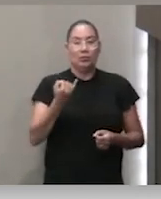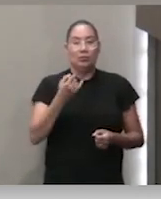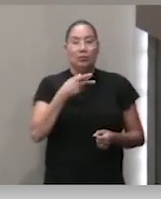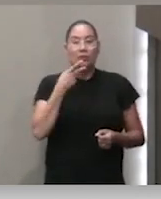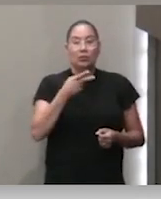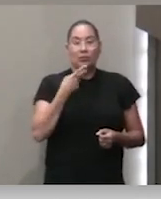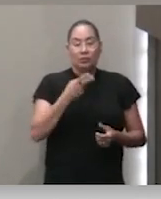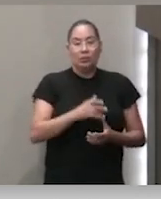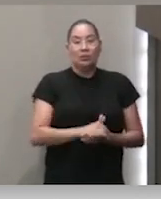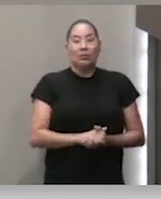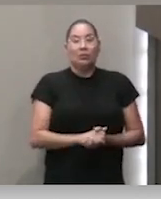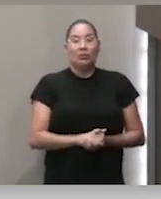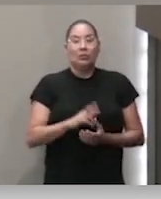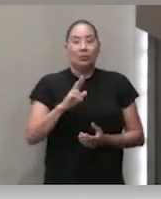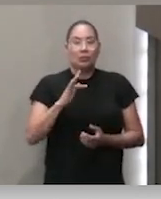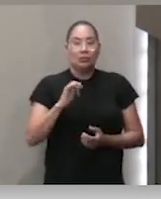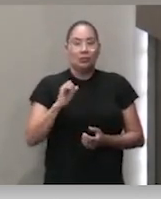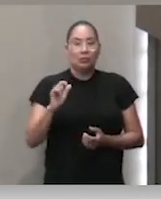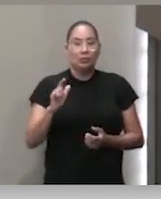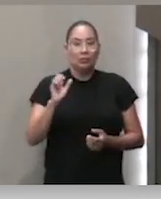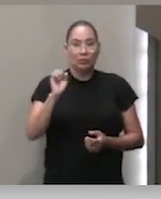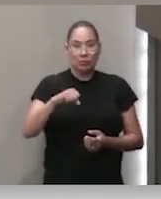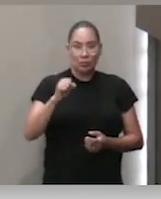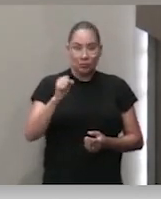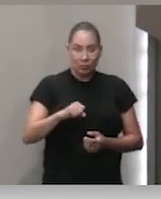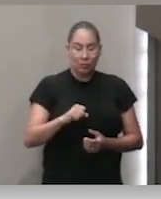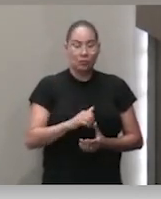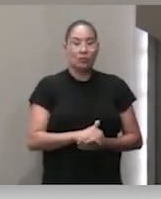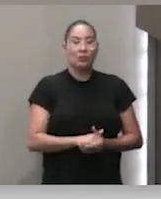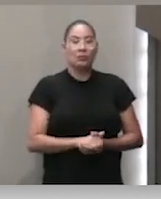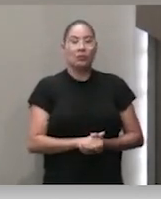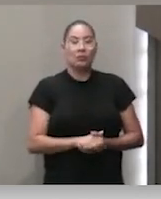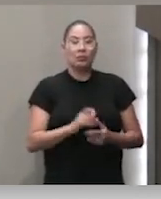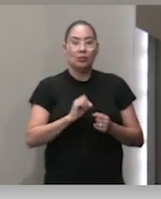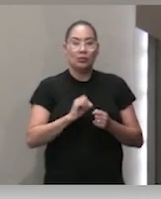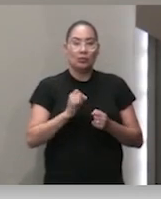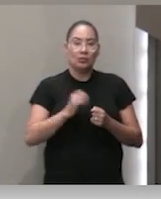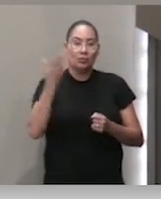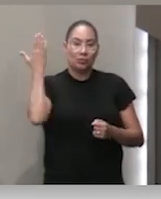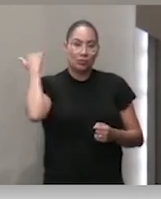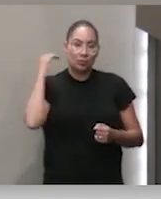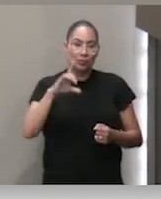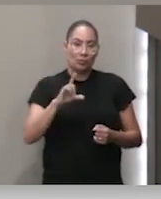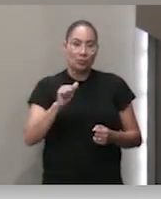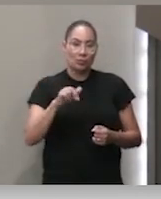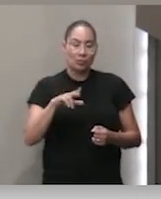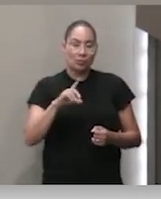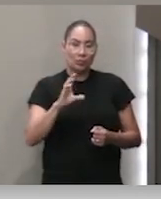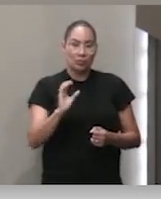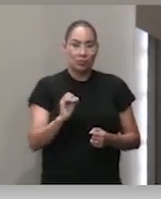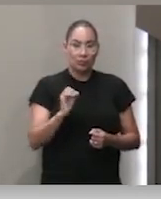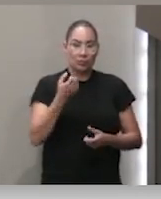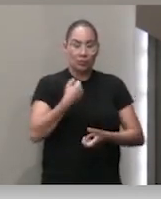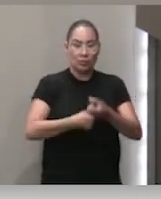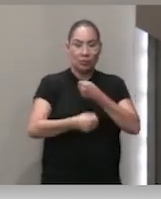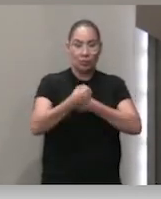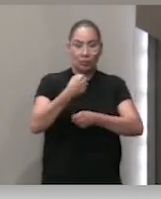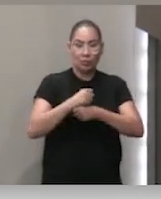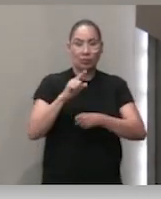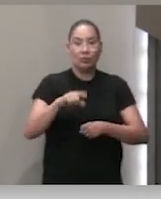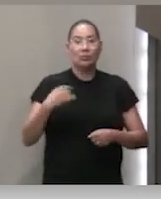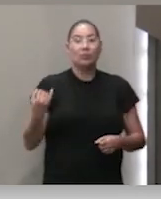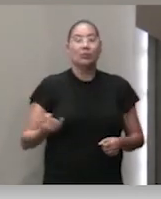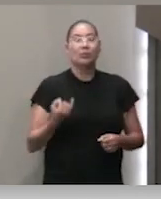o vereador Rafael Colu, sim, o encaminhamento foi feito pelo vereador Leandro Rosso, ainda no ano passado. É importante dizer